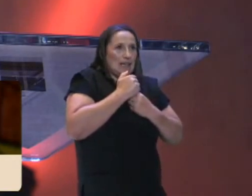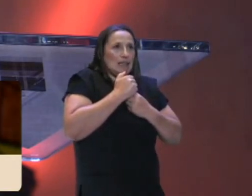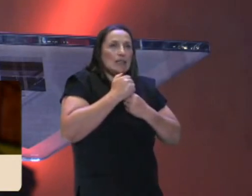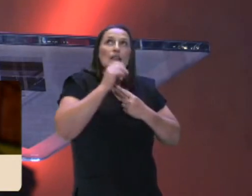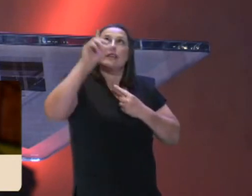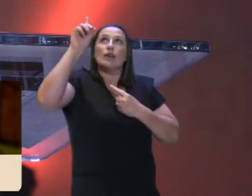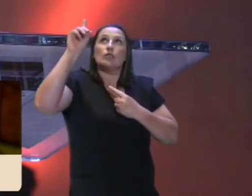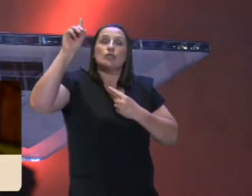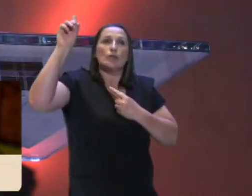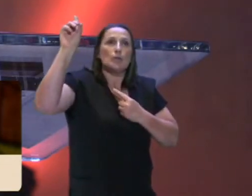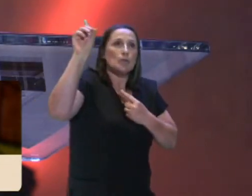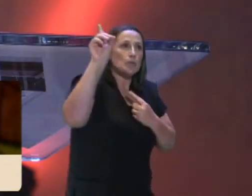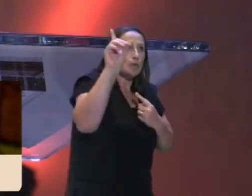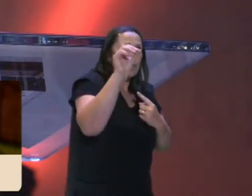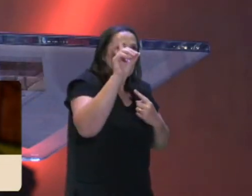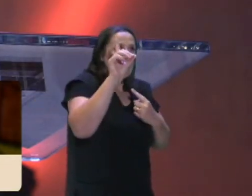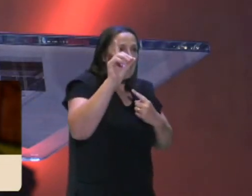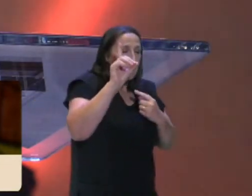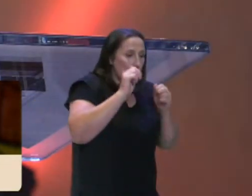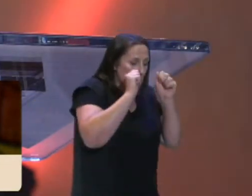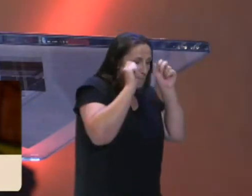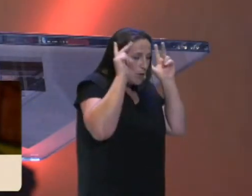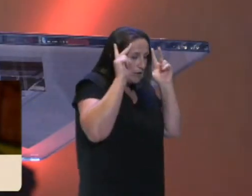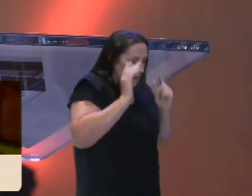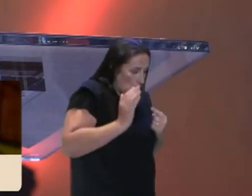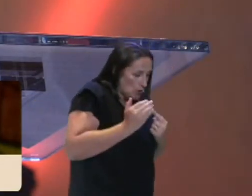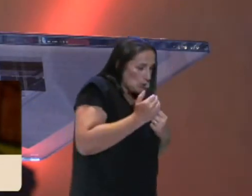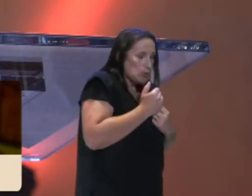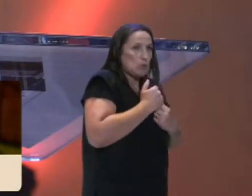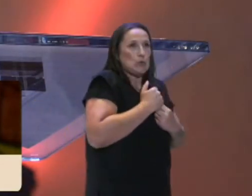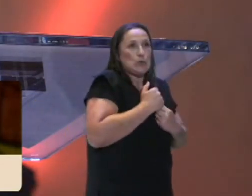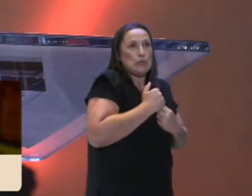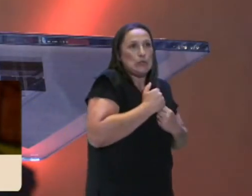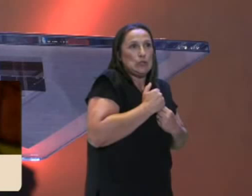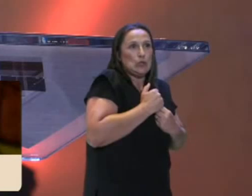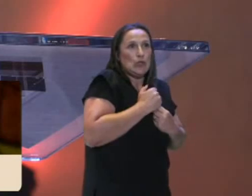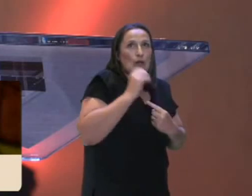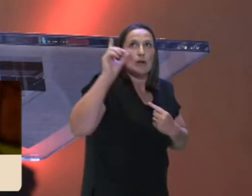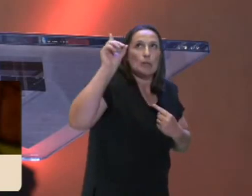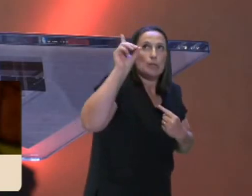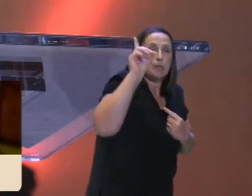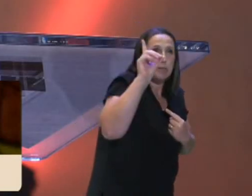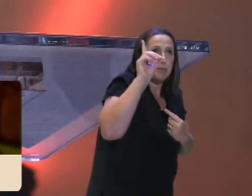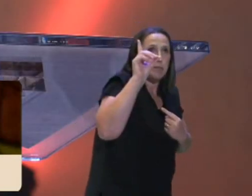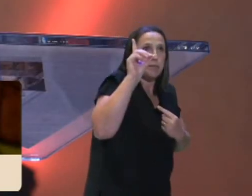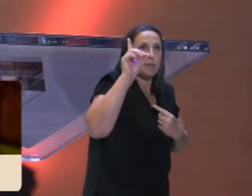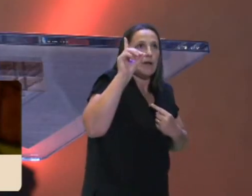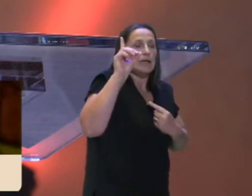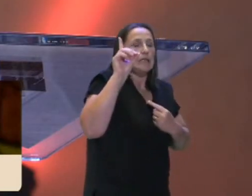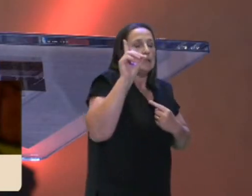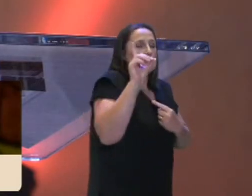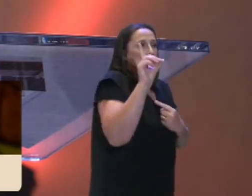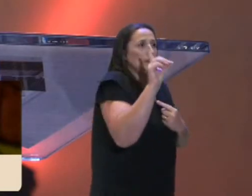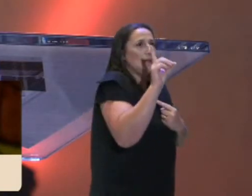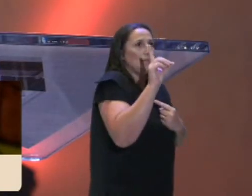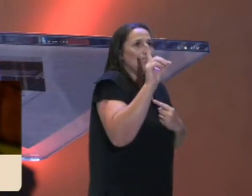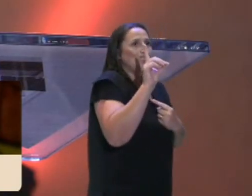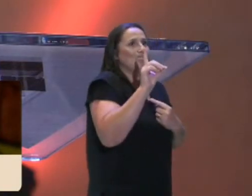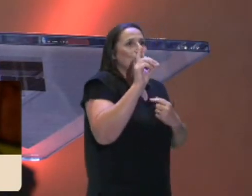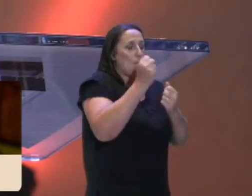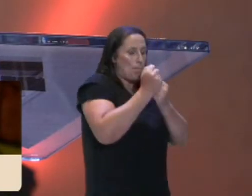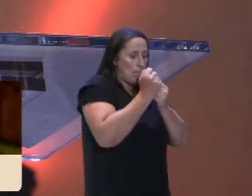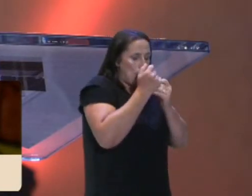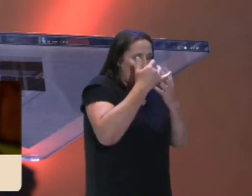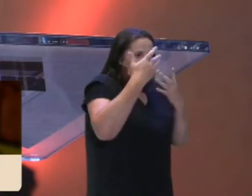e ele fala sobre esse esconderijo do Altíssimo. Mas o nosso propósito ao longo desta série de mensagens